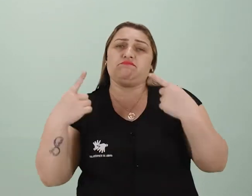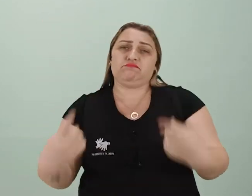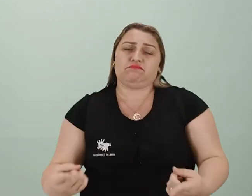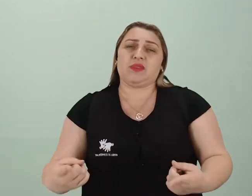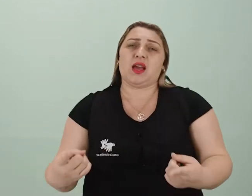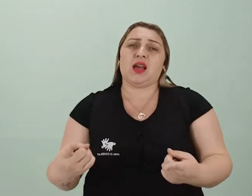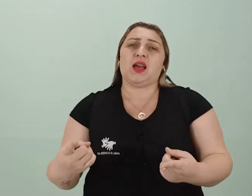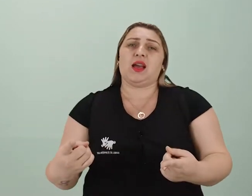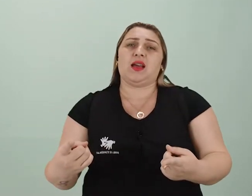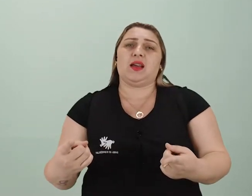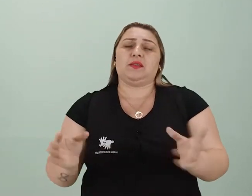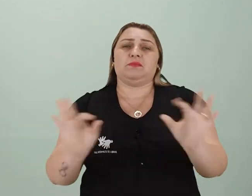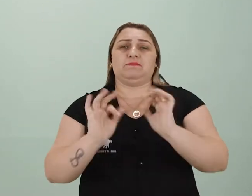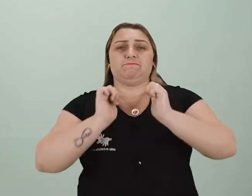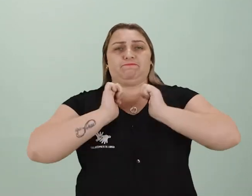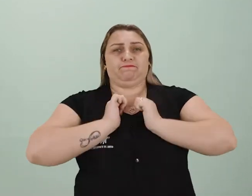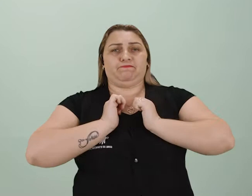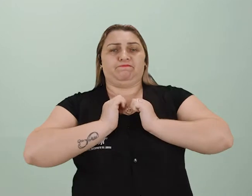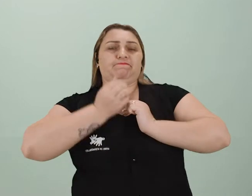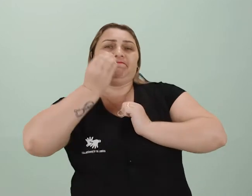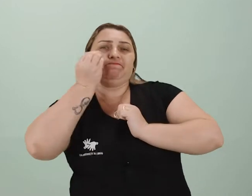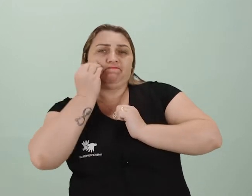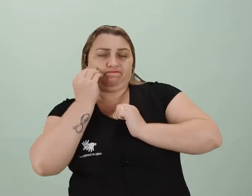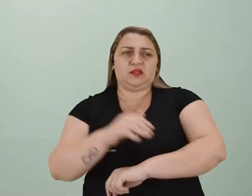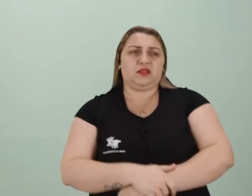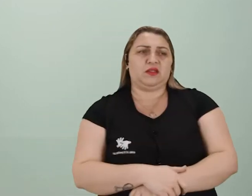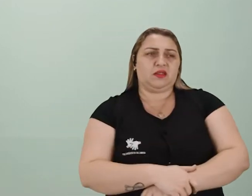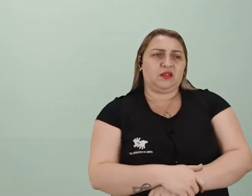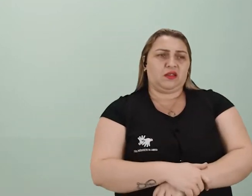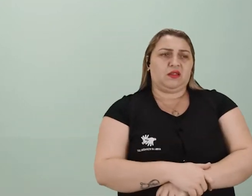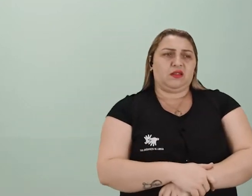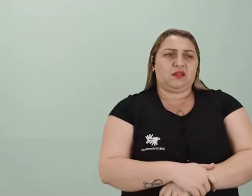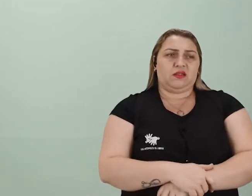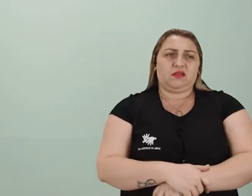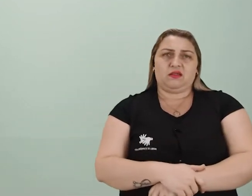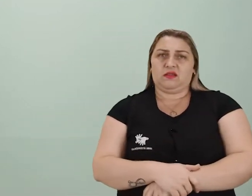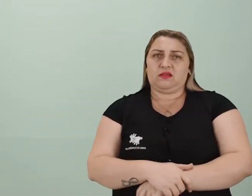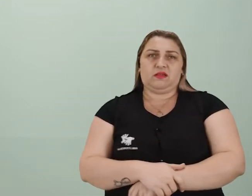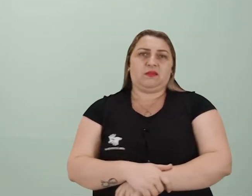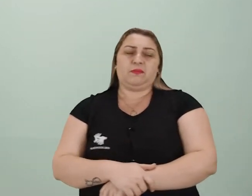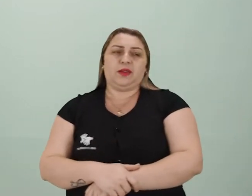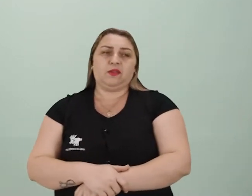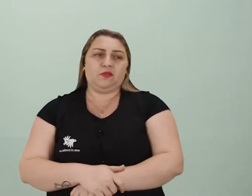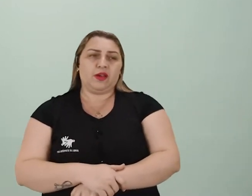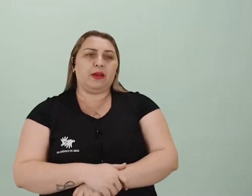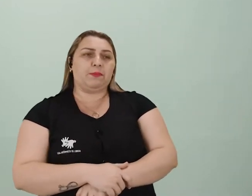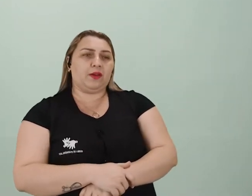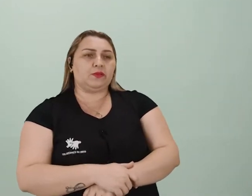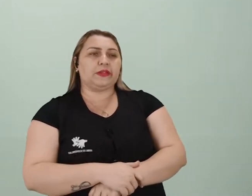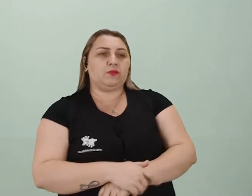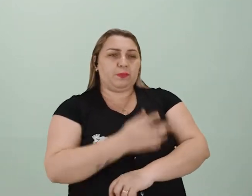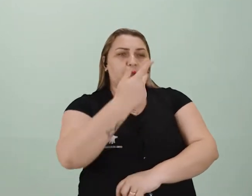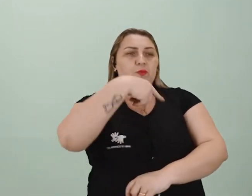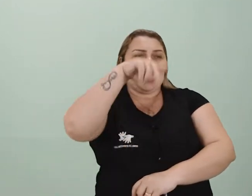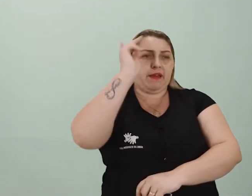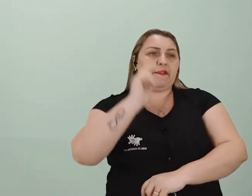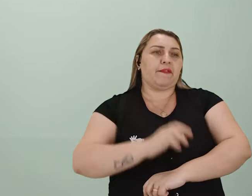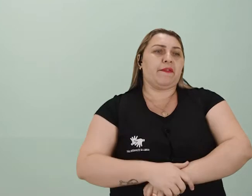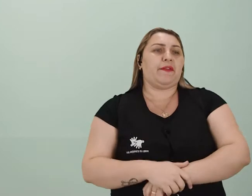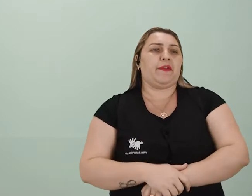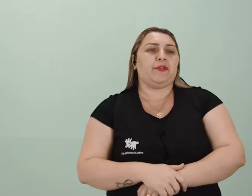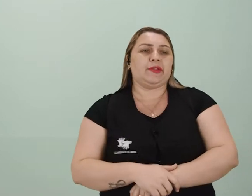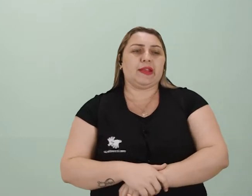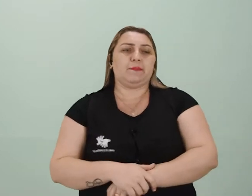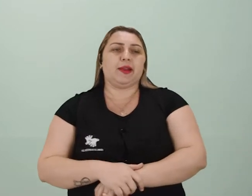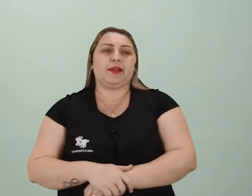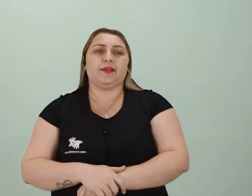totalmente neutra, tentando buscar essa neutralidade. Então nós temos Xenofonte, um outro historiador